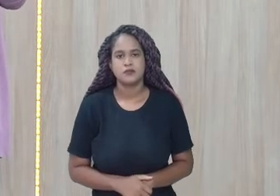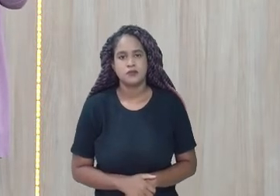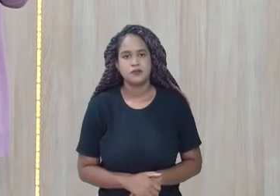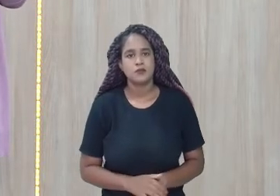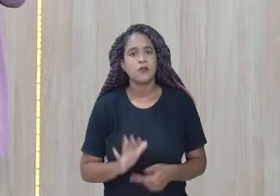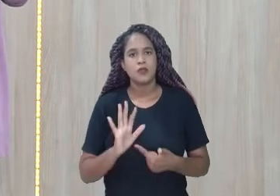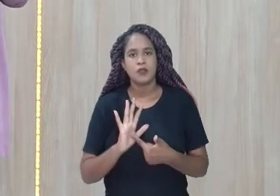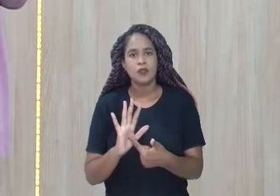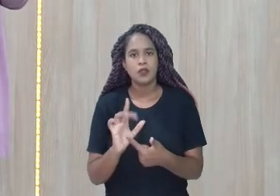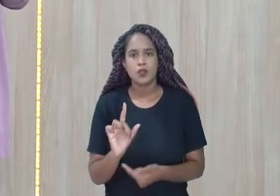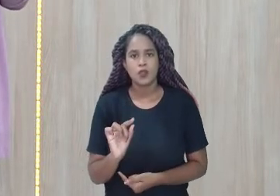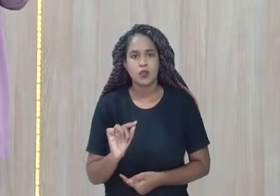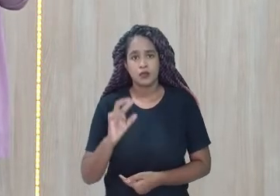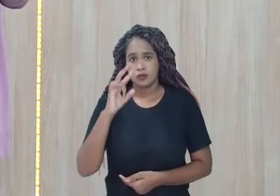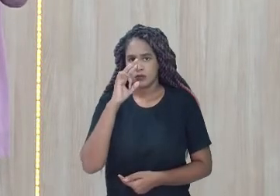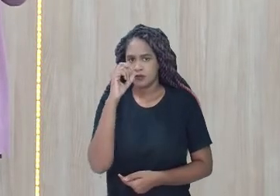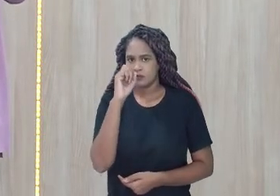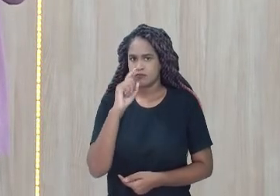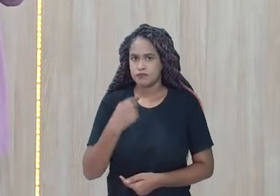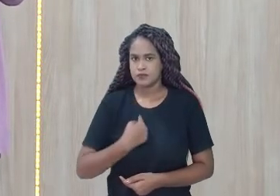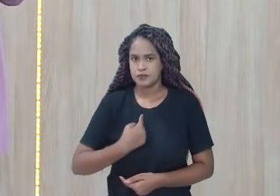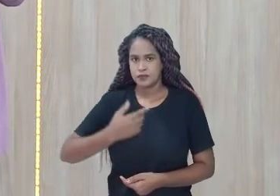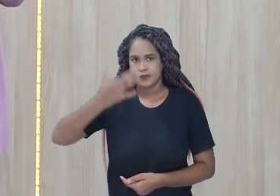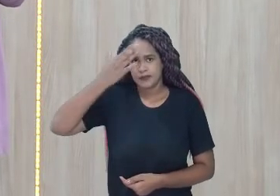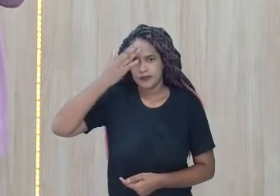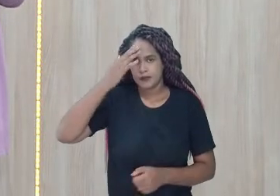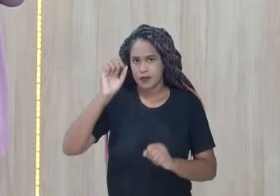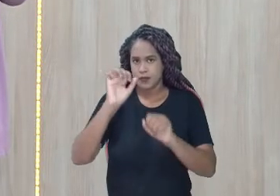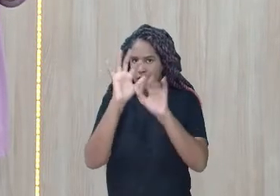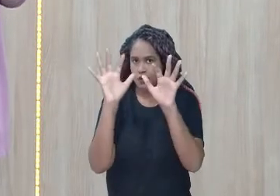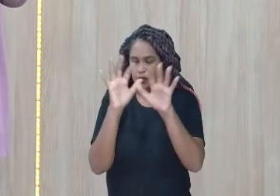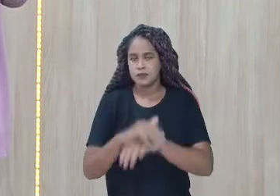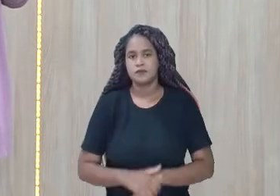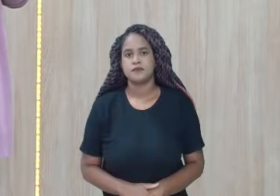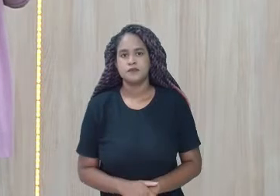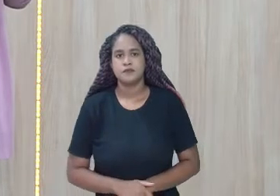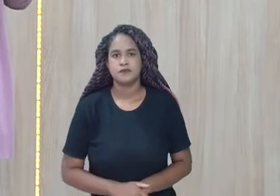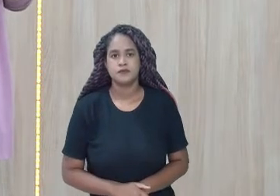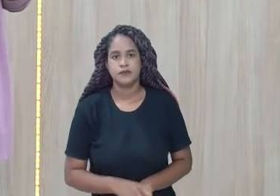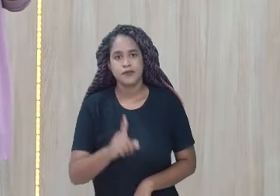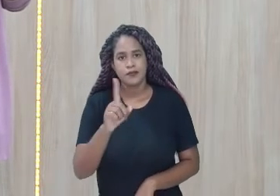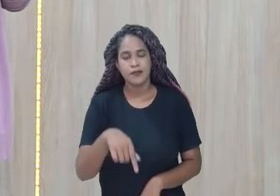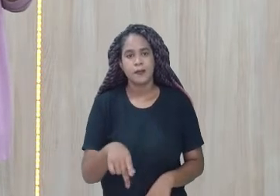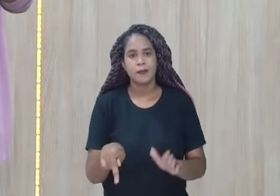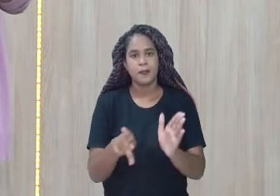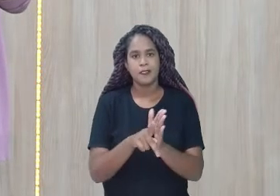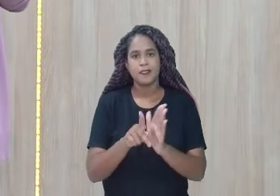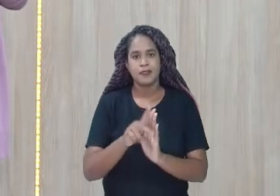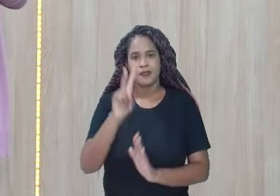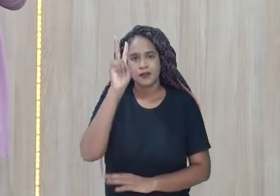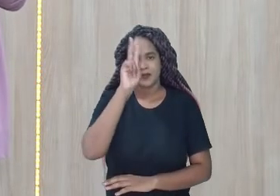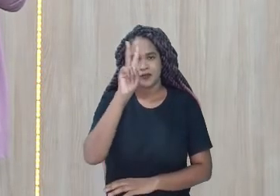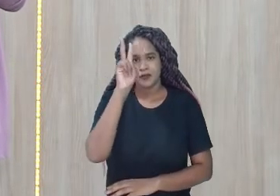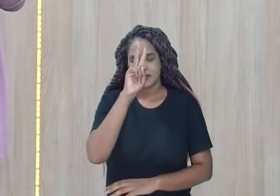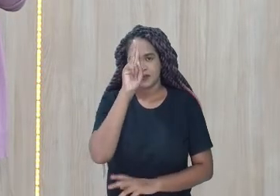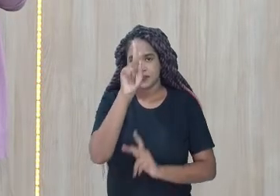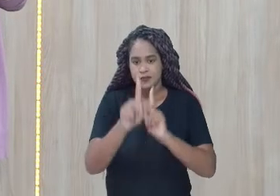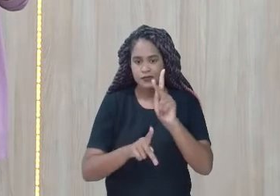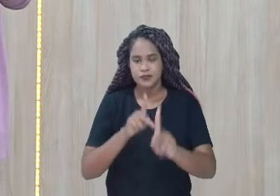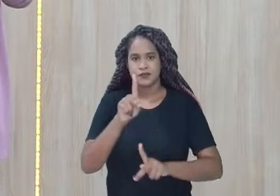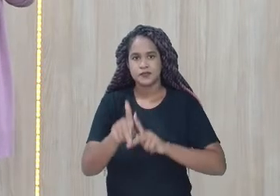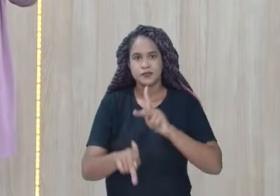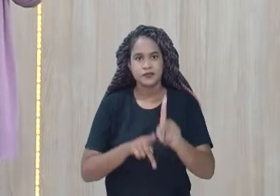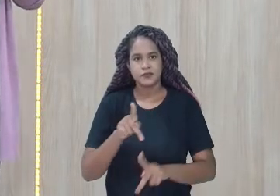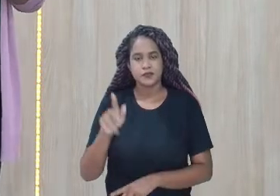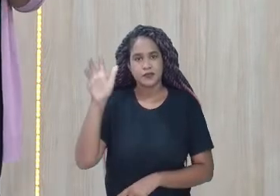forte para a gente conseguir interpretar? Ele está falando sobre a história do povo africano, né? De como os povos